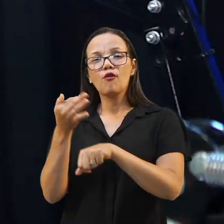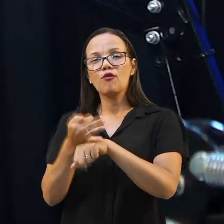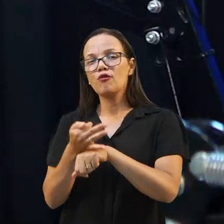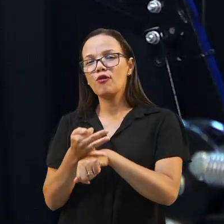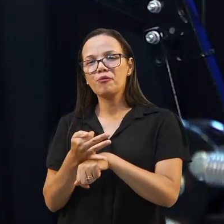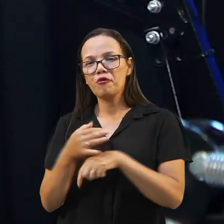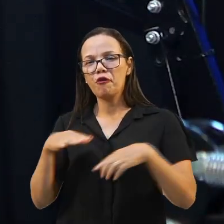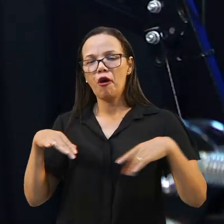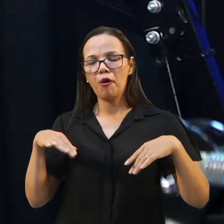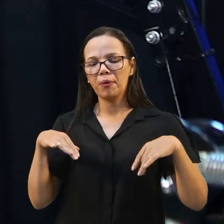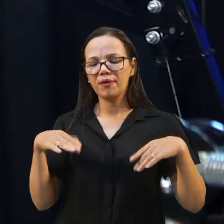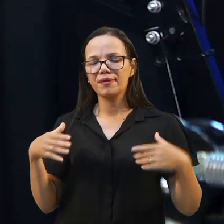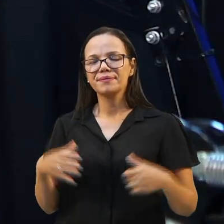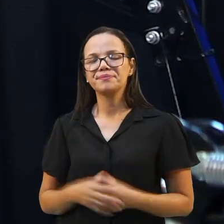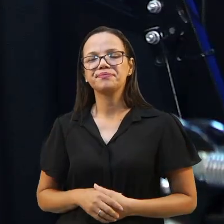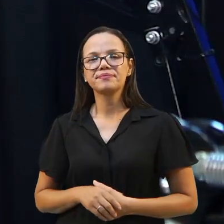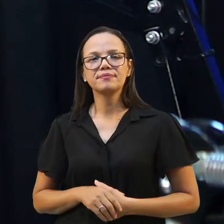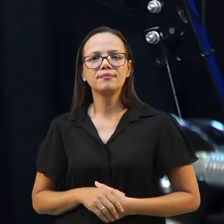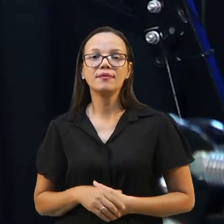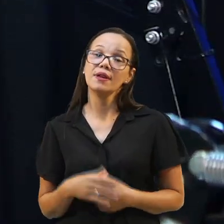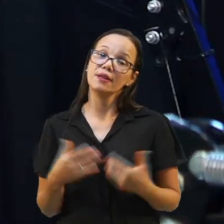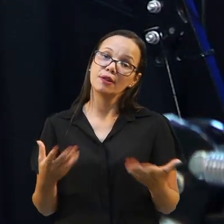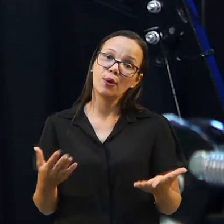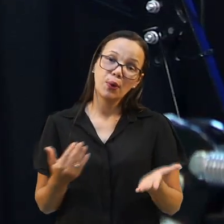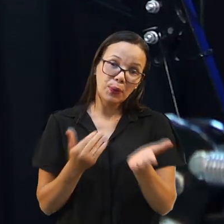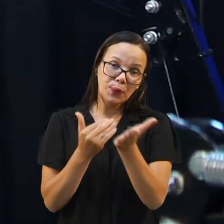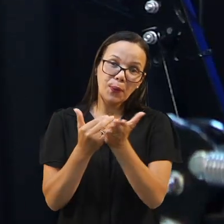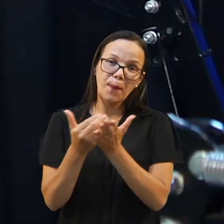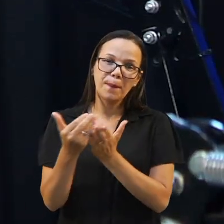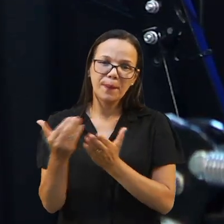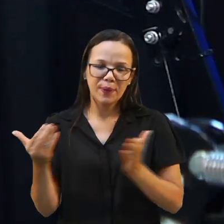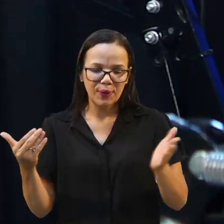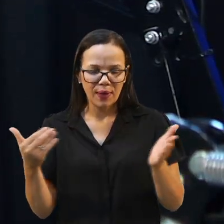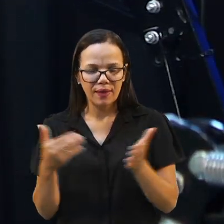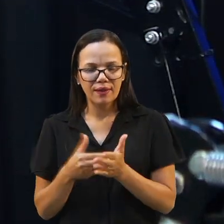é, desde o início, eu